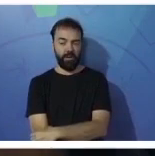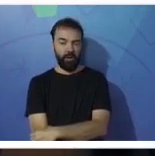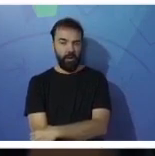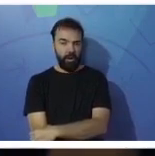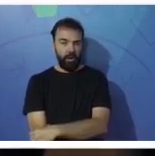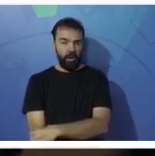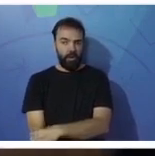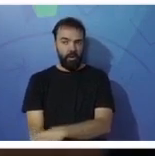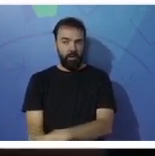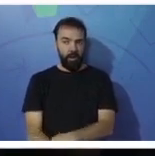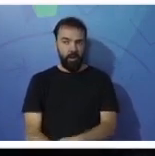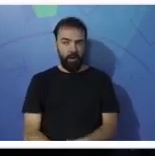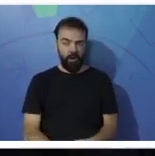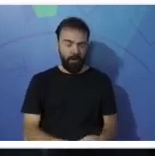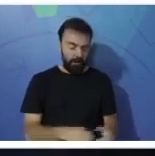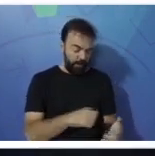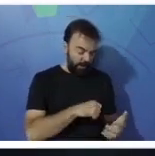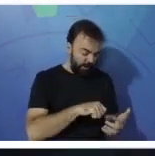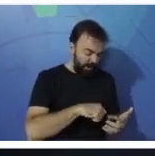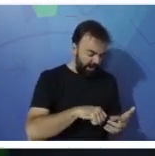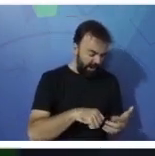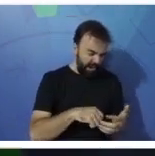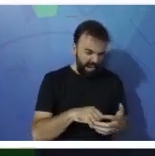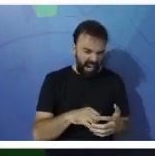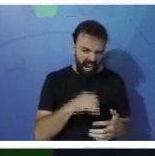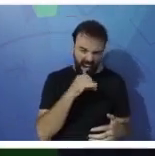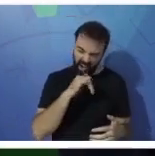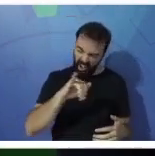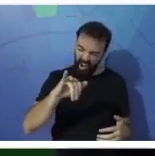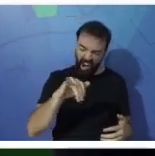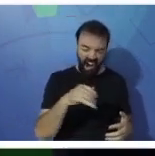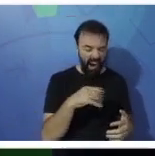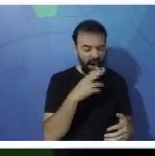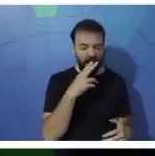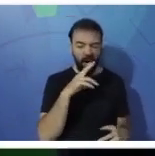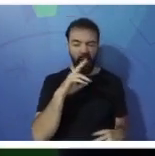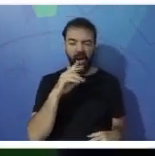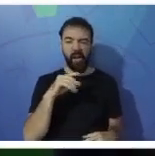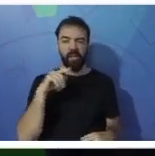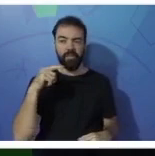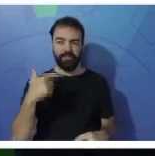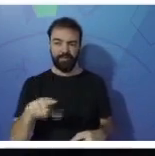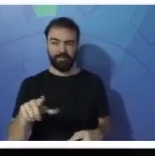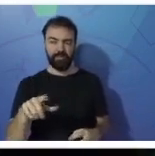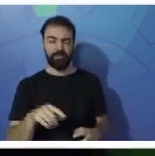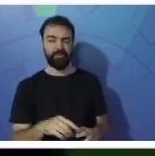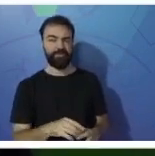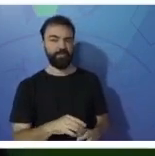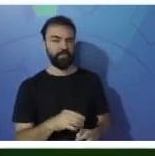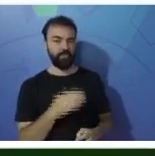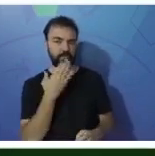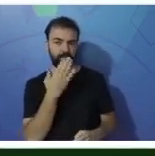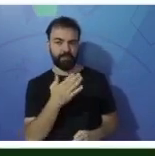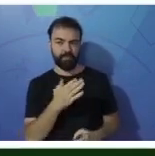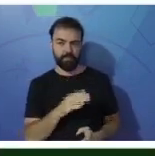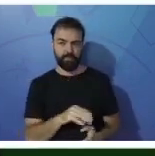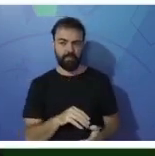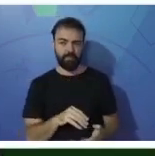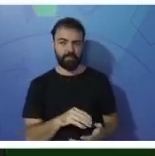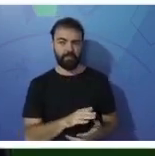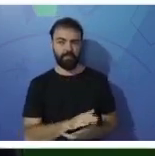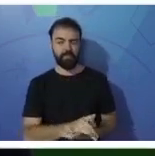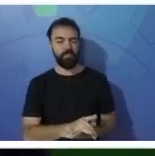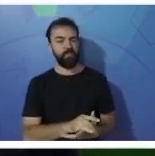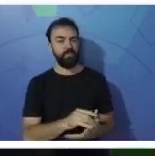Quando o remetente dá uma informação ou faz um pedido, no fim de uma mensagem,